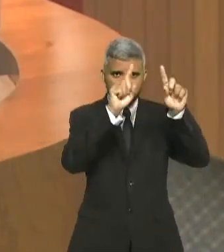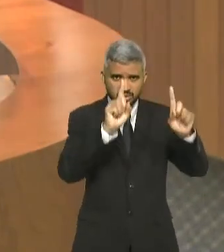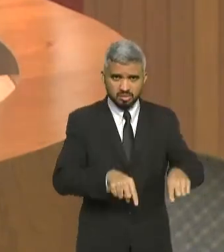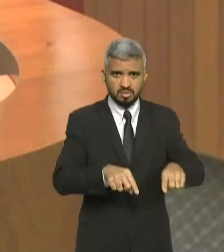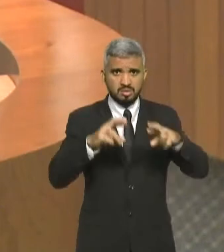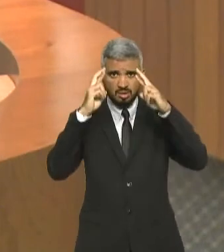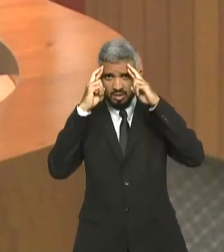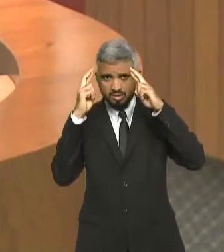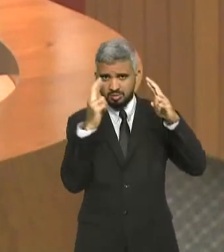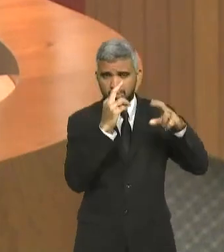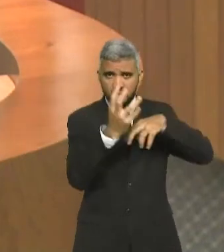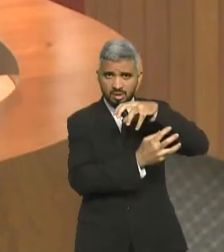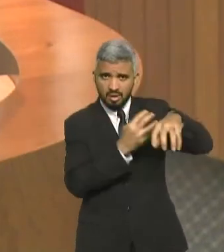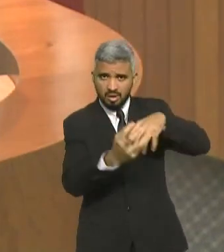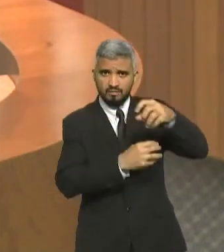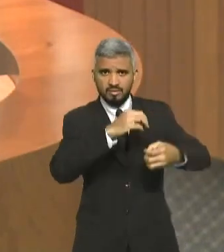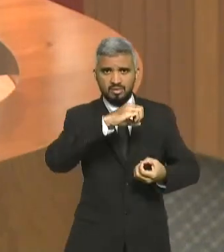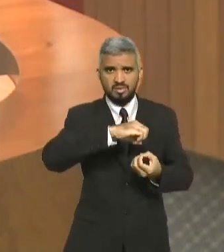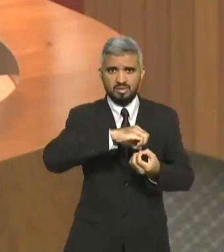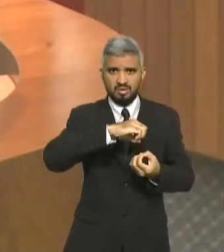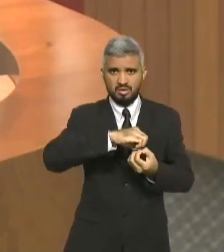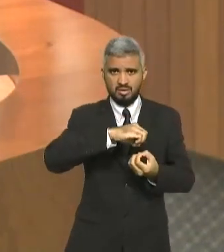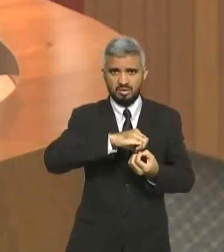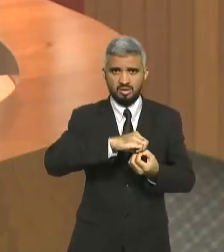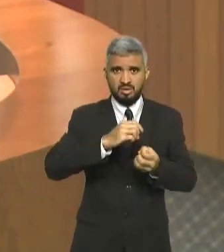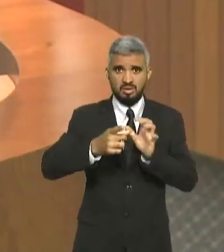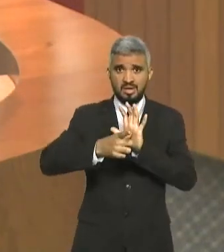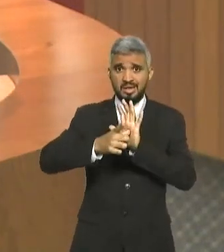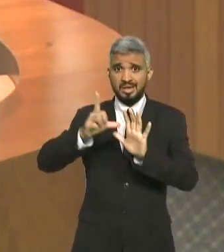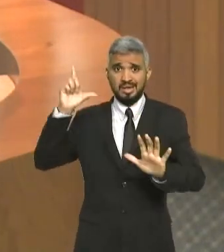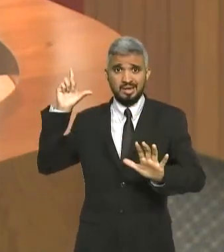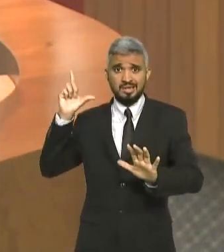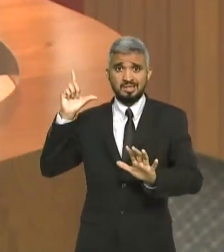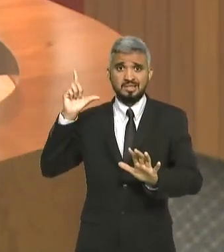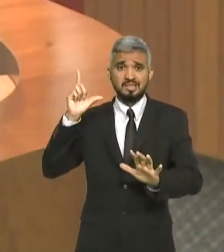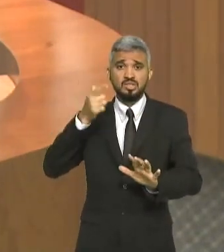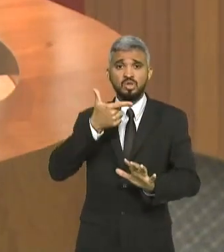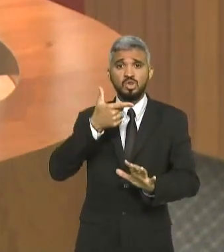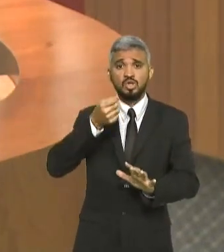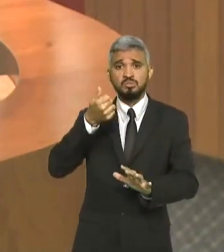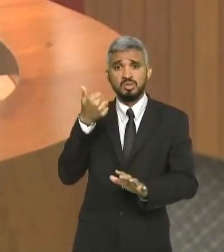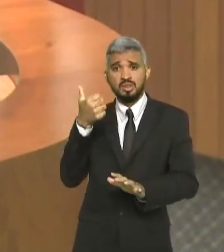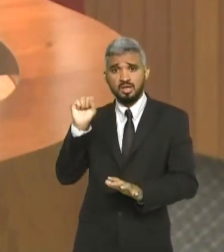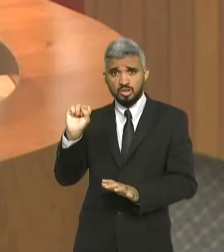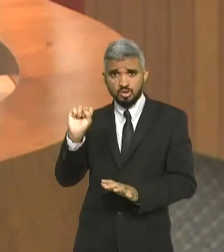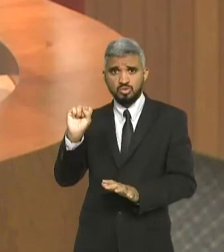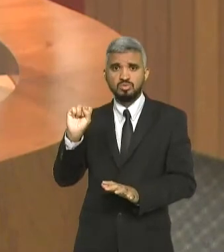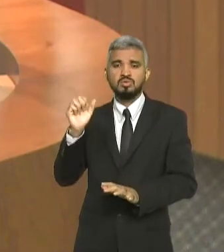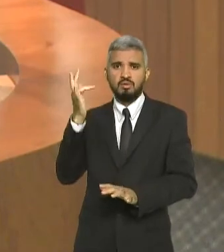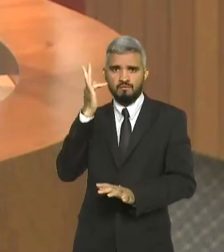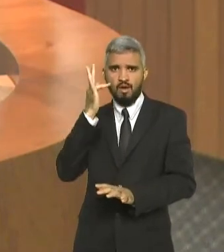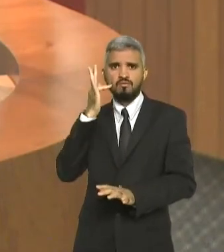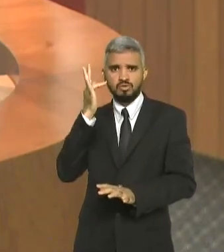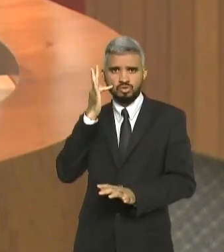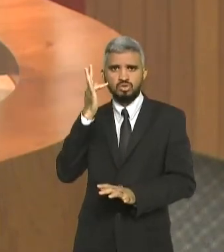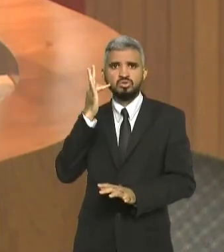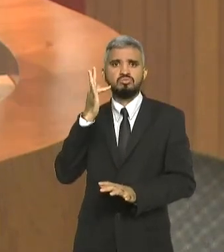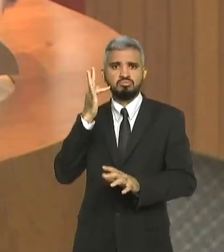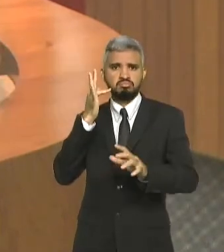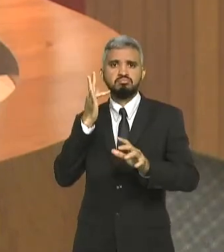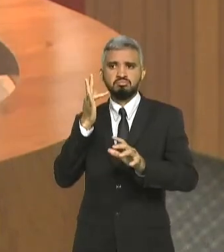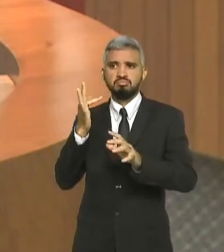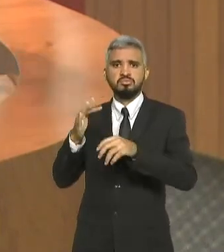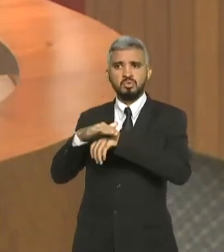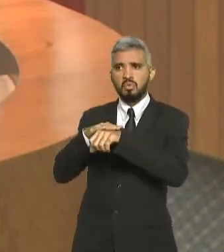Detran. Cadê o diálogo? Flávio Dino tinha diálogo antes. Em 2018, para a eleição, o diálogo era hotel de luxo. E